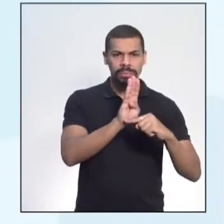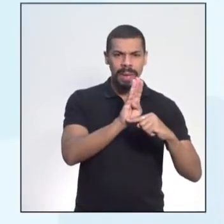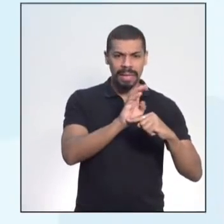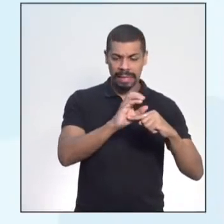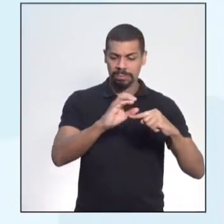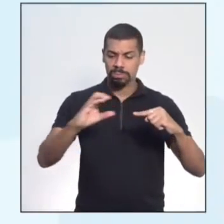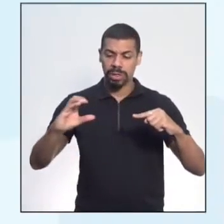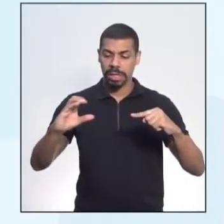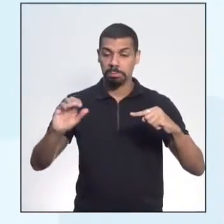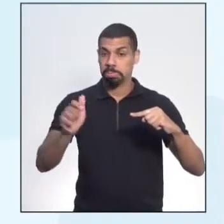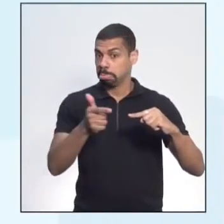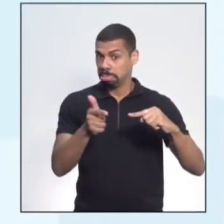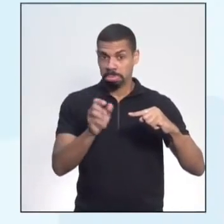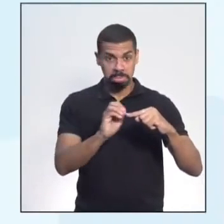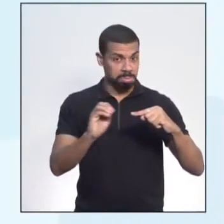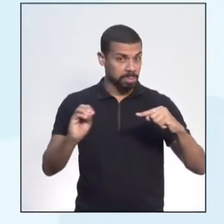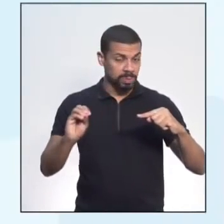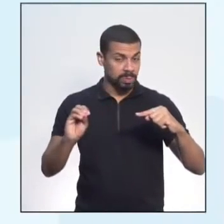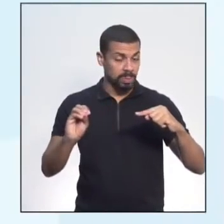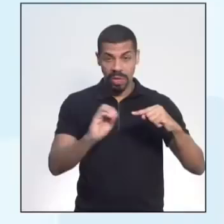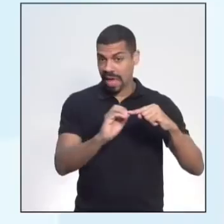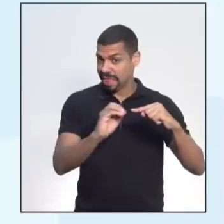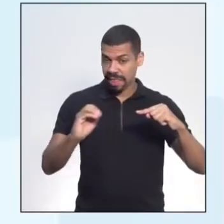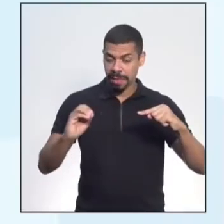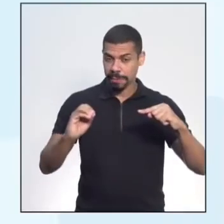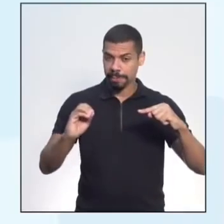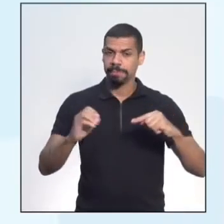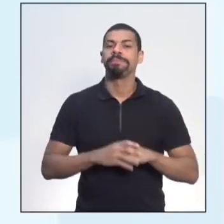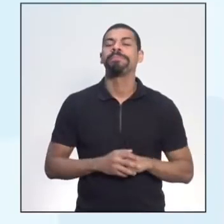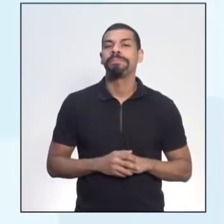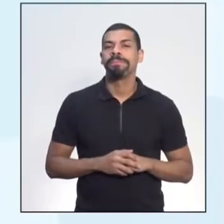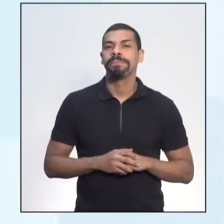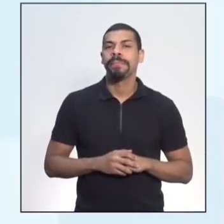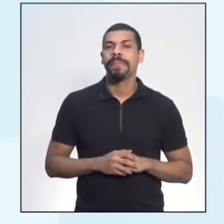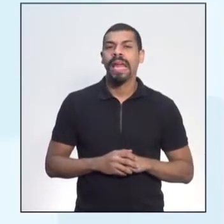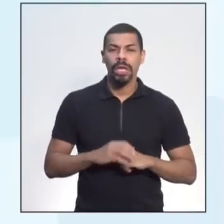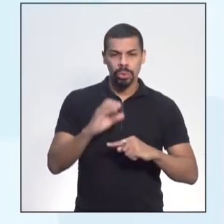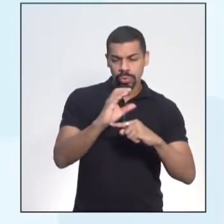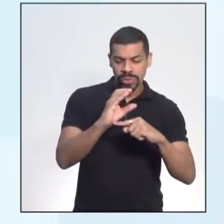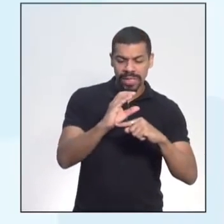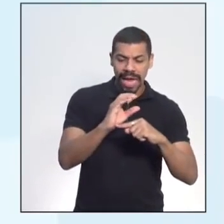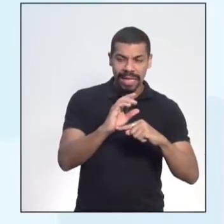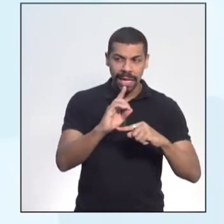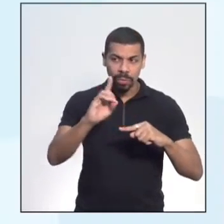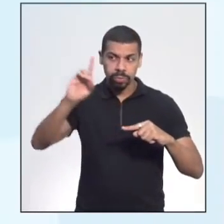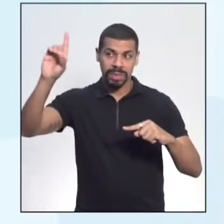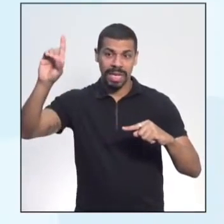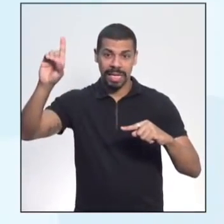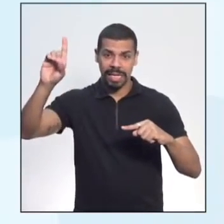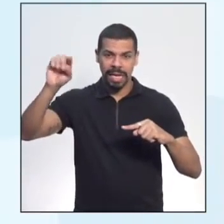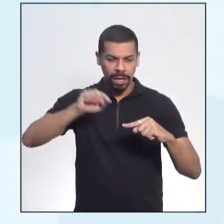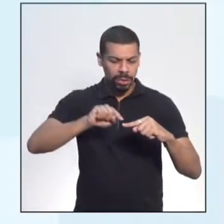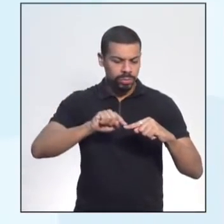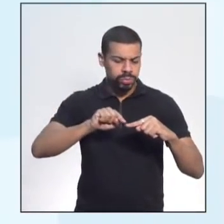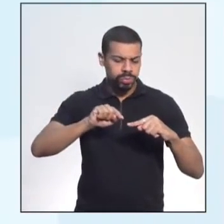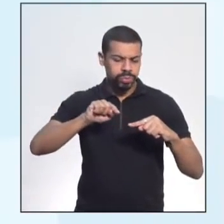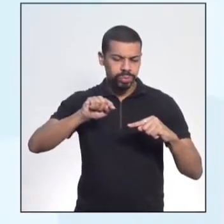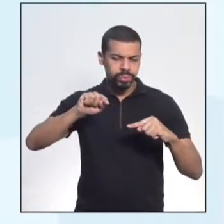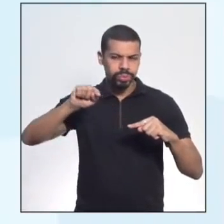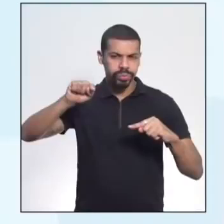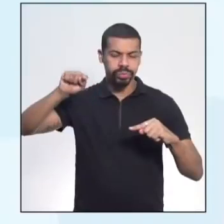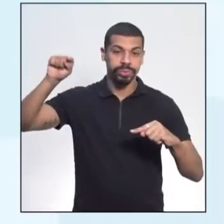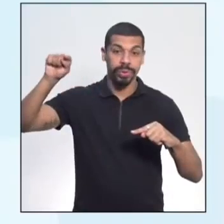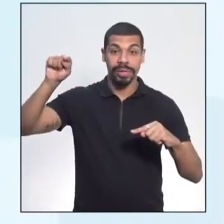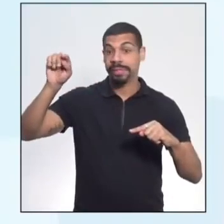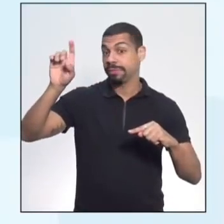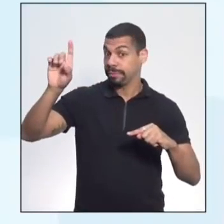C não está aparecendo, porque é 0. Do C até o D, ele foi subindo, subindo, subindo, até